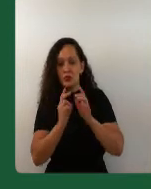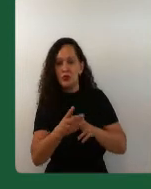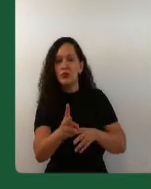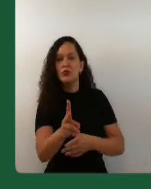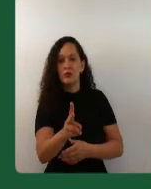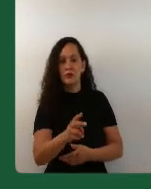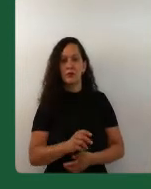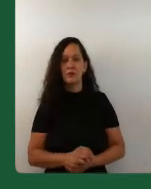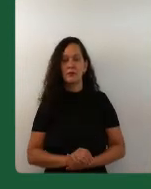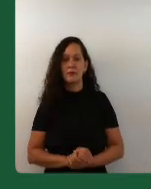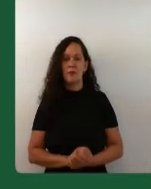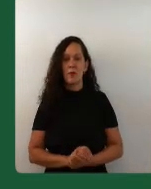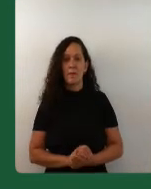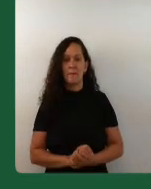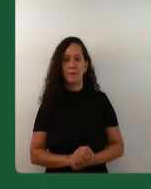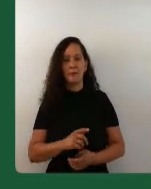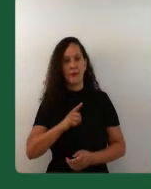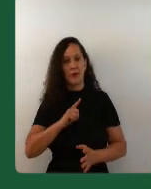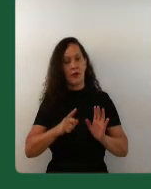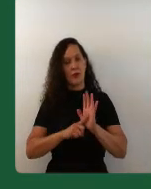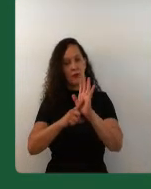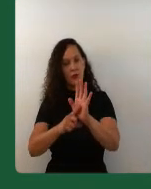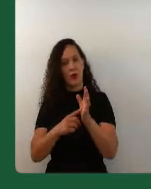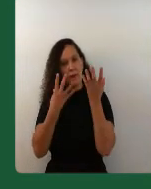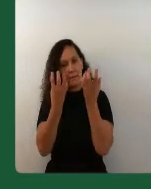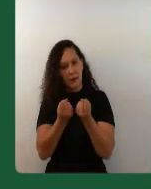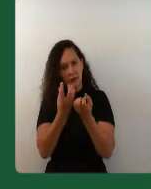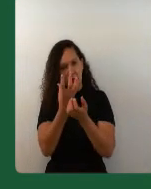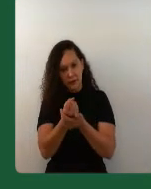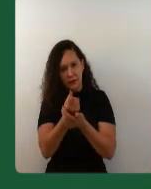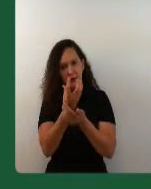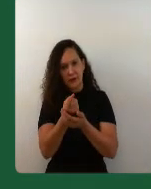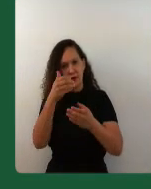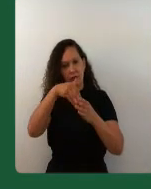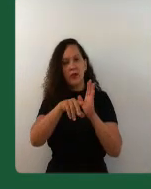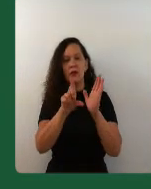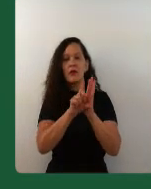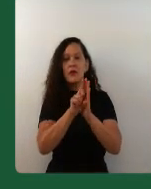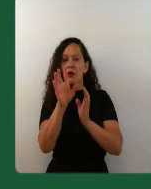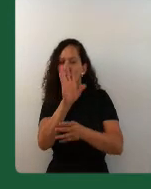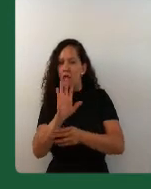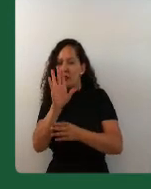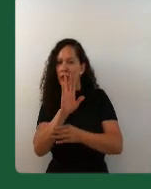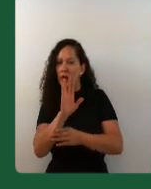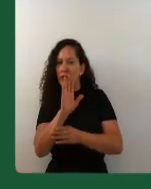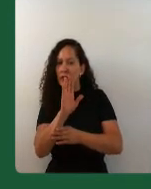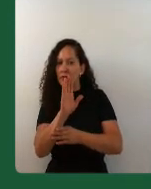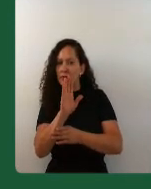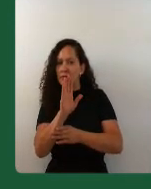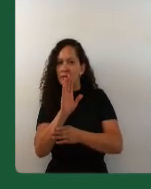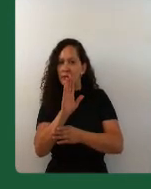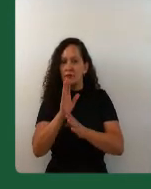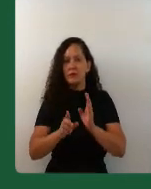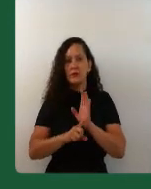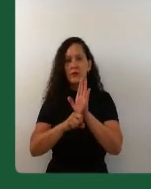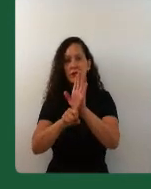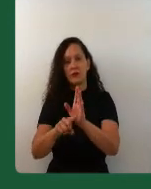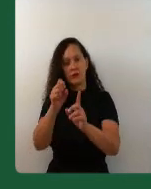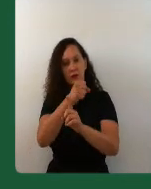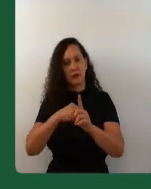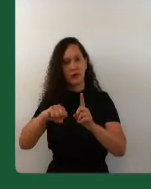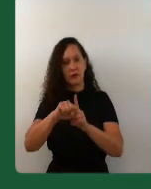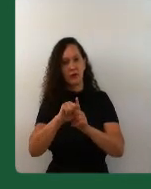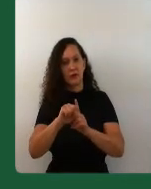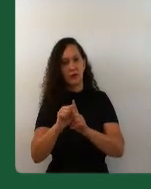continuada, que é um benefício dentro da Lei Orgânica da Assistência Social. Esse benefício é